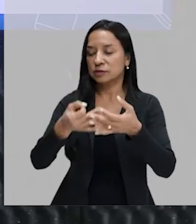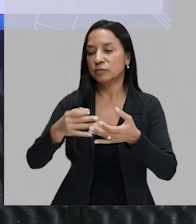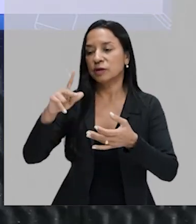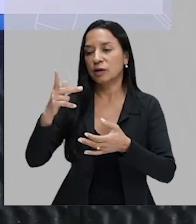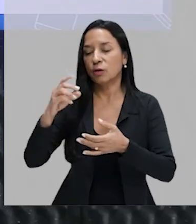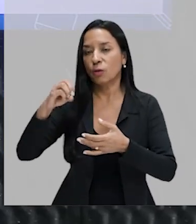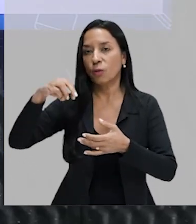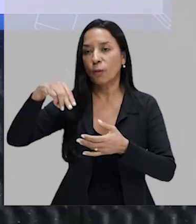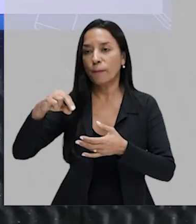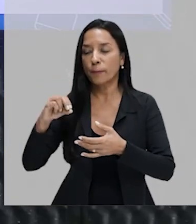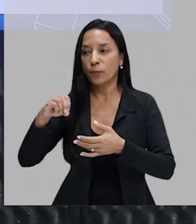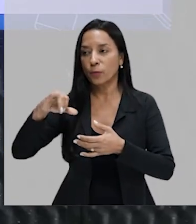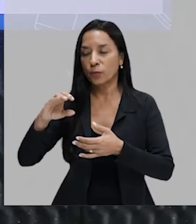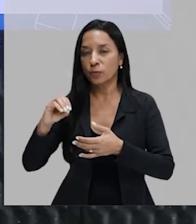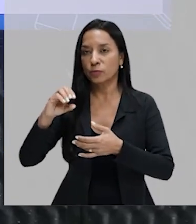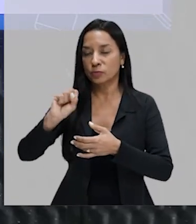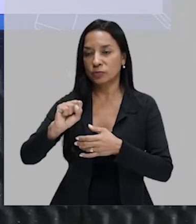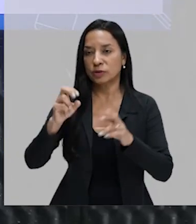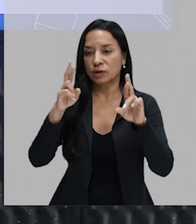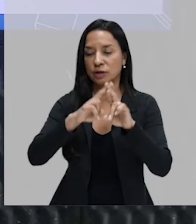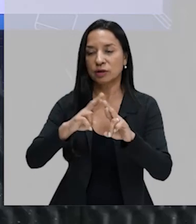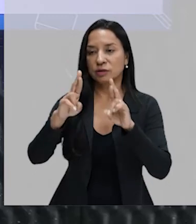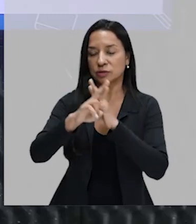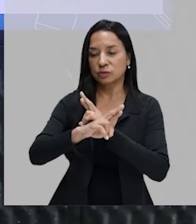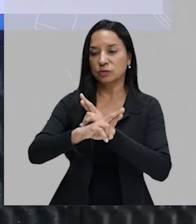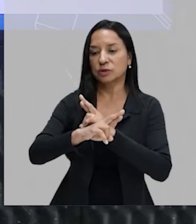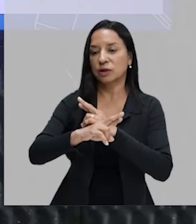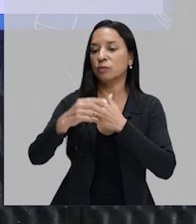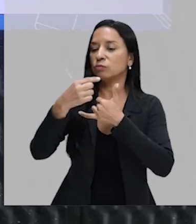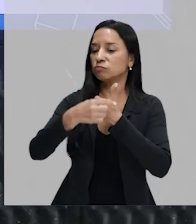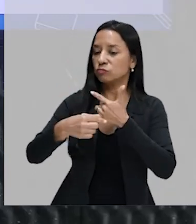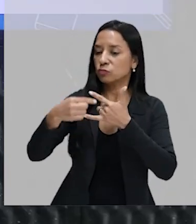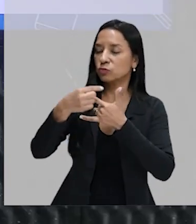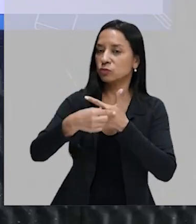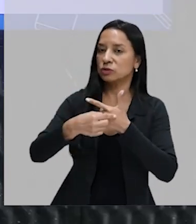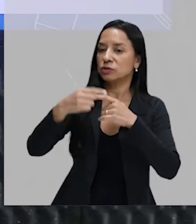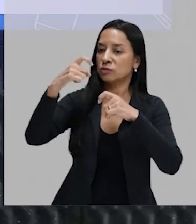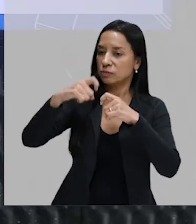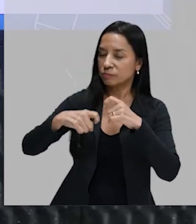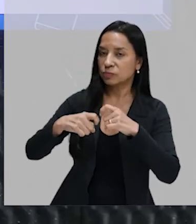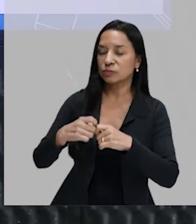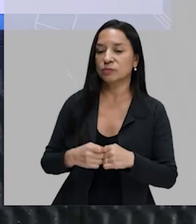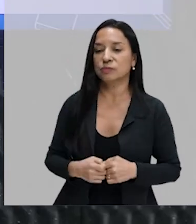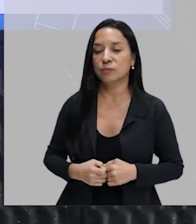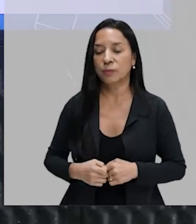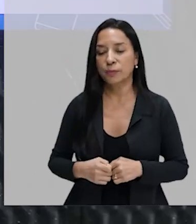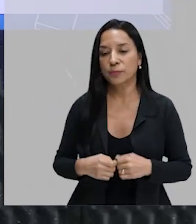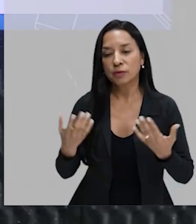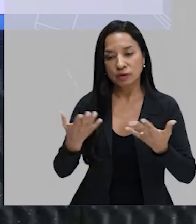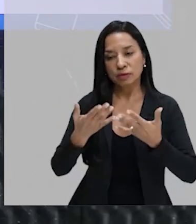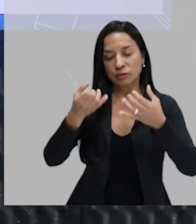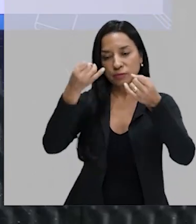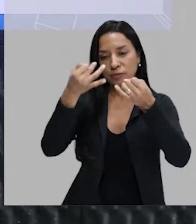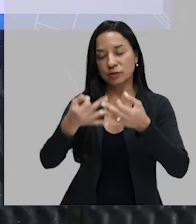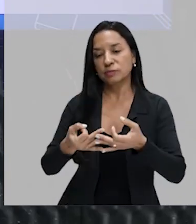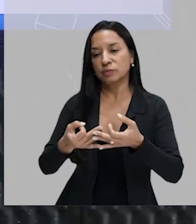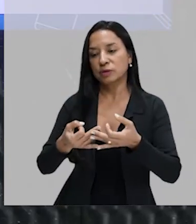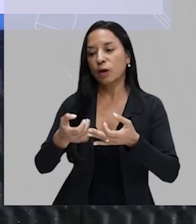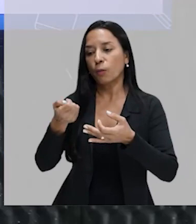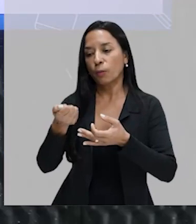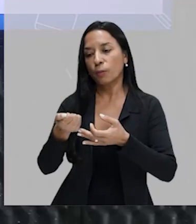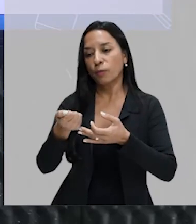hormônios eles estão muito relacionados com o sistema reprodutor. E agora a gente falar um pouco da